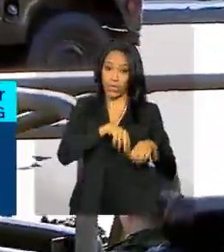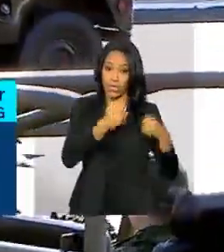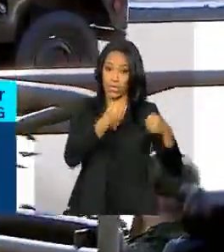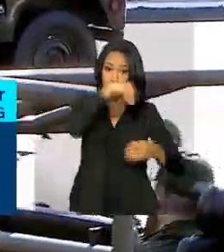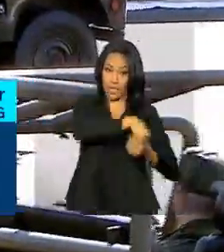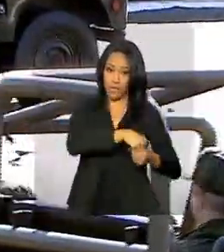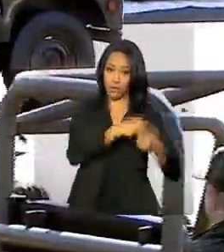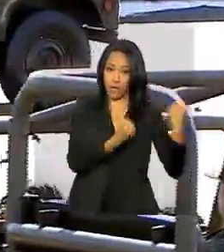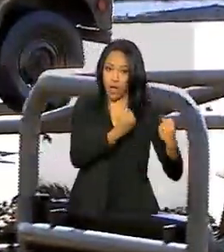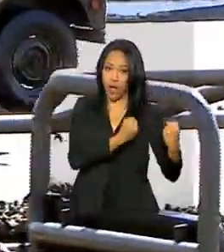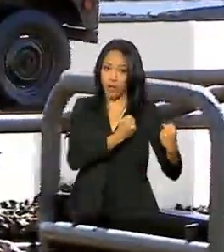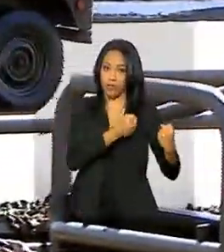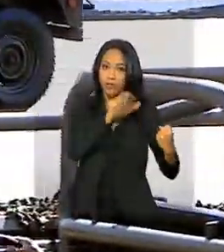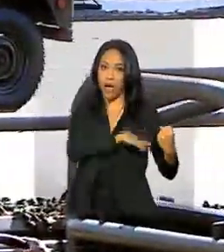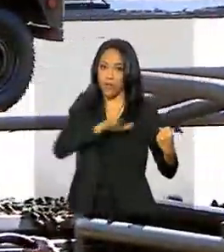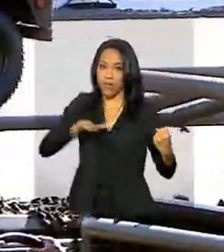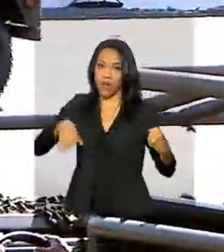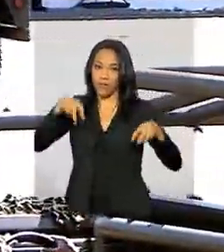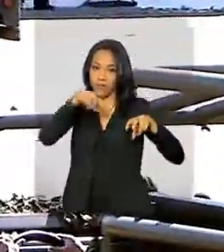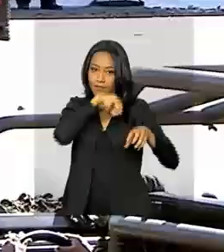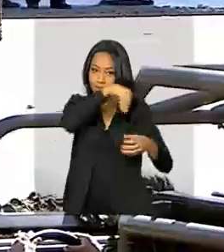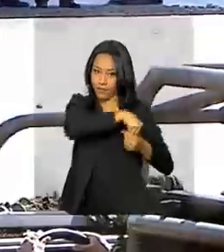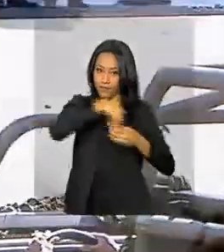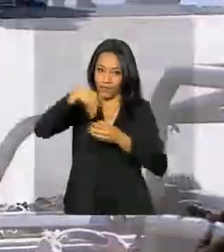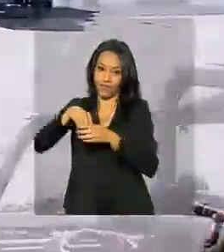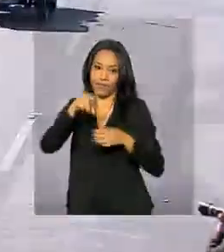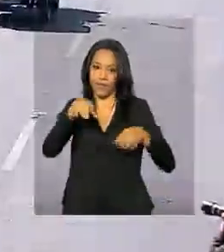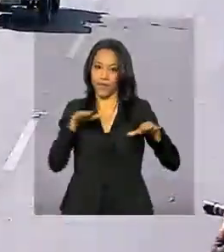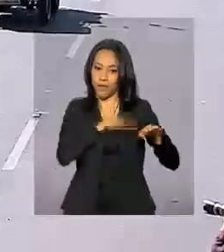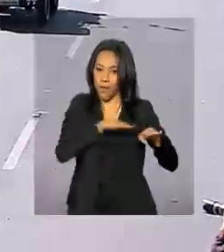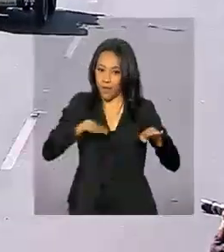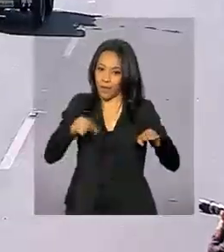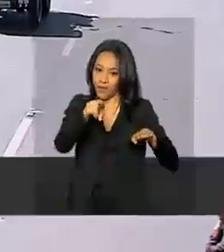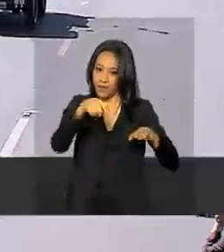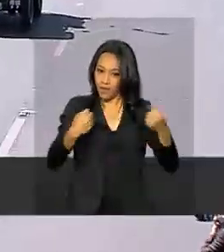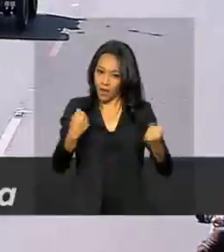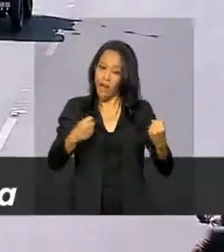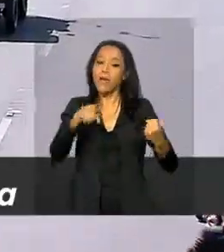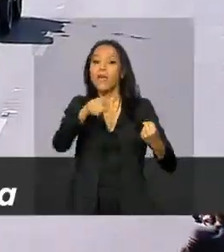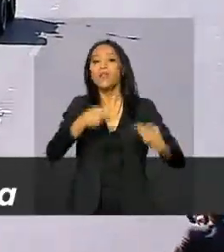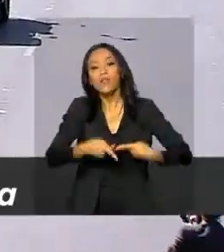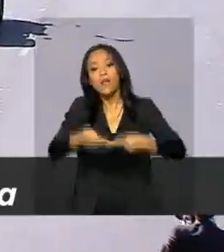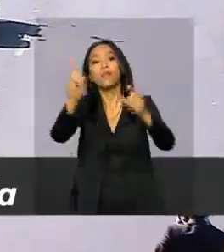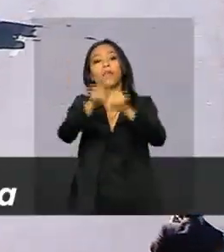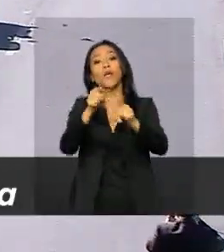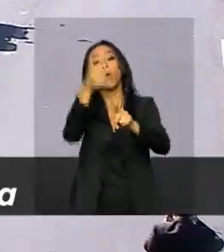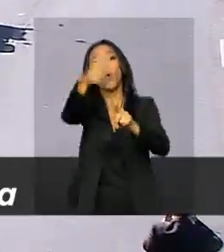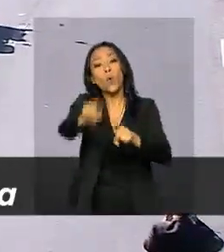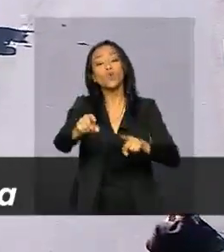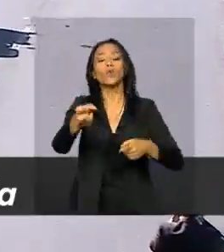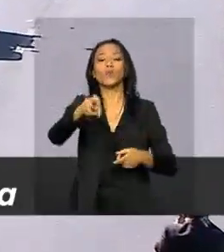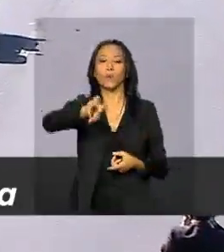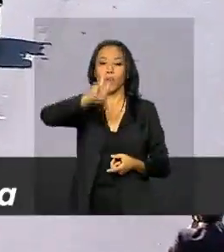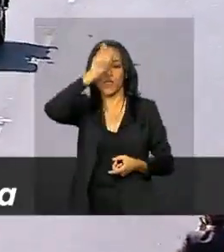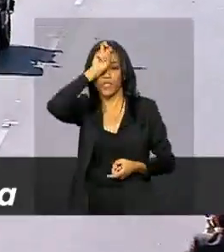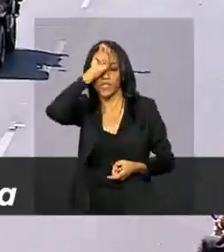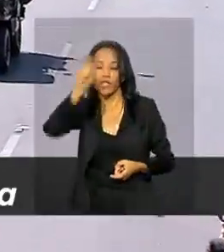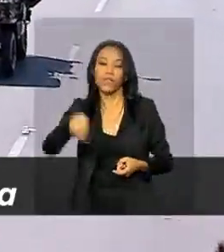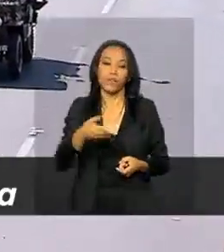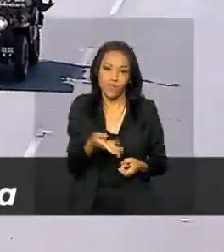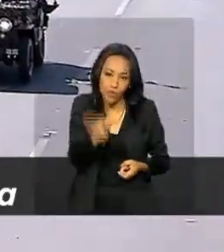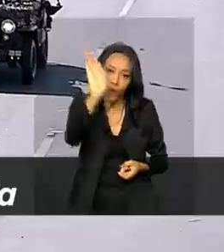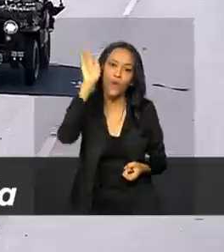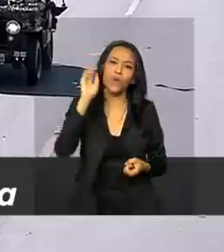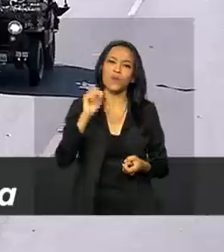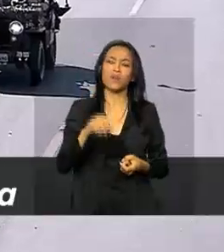Suez. Ele foi uma missão de paz do Brasil lá no Canal do Suez, no Egito.